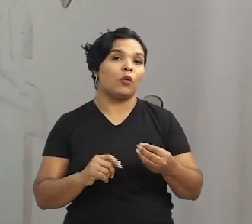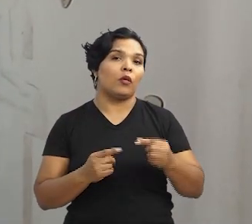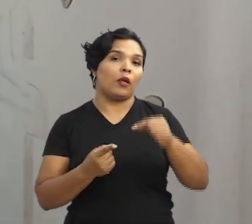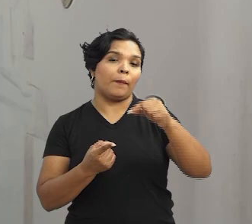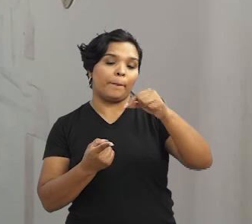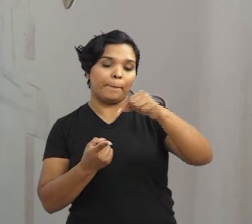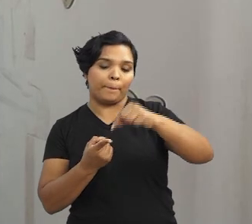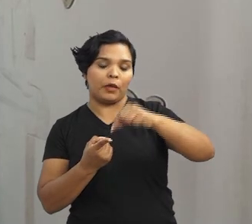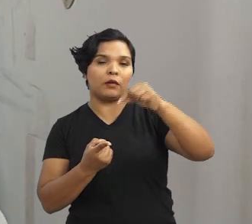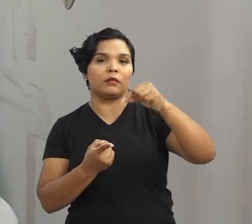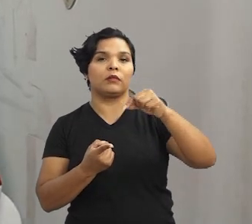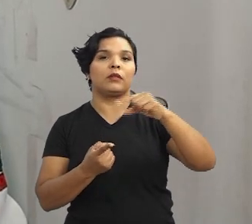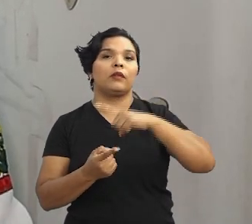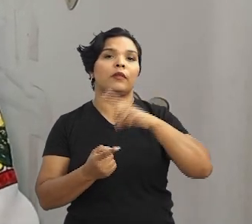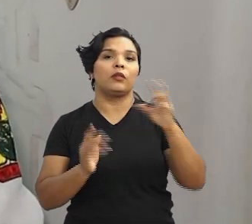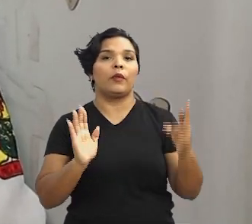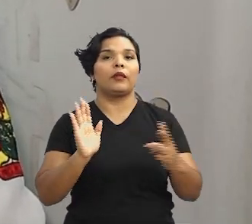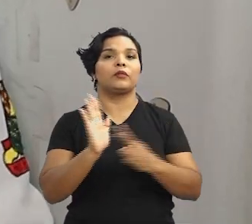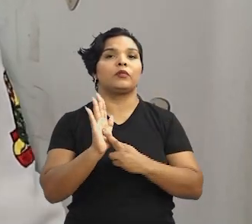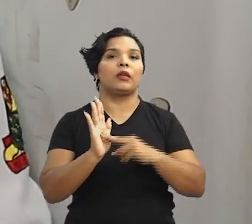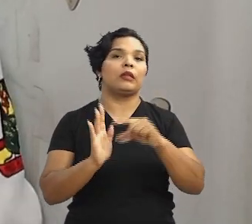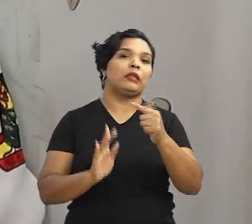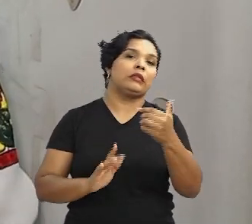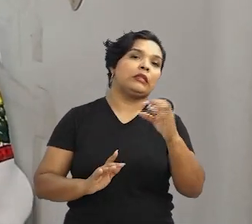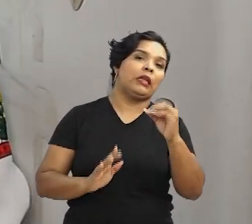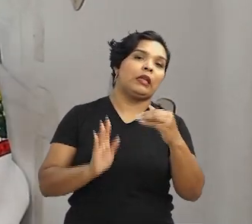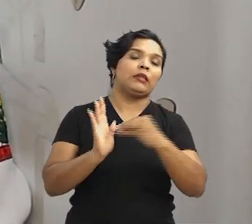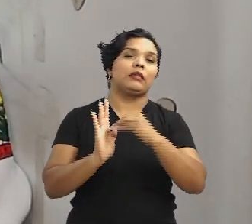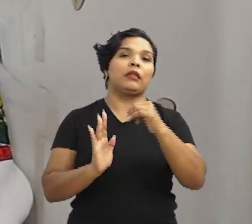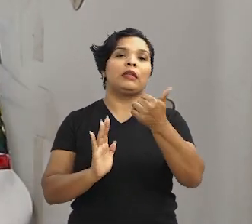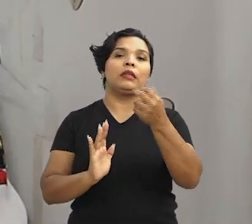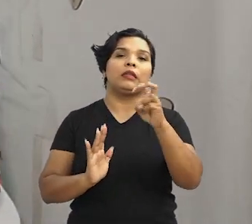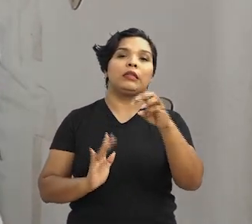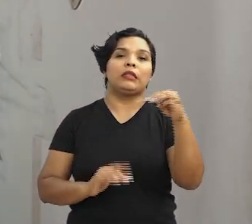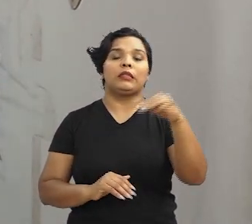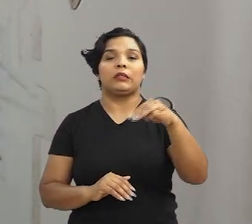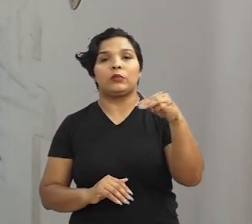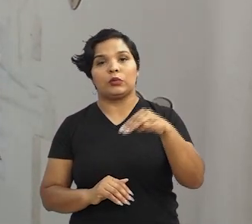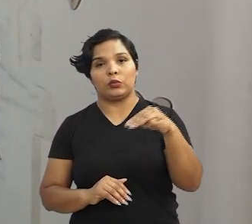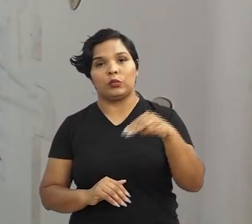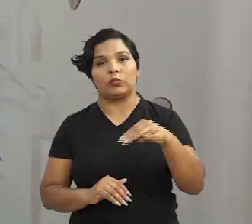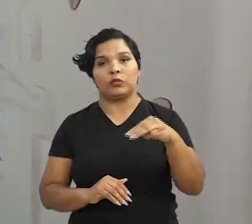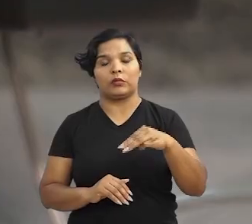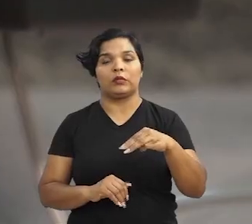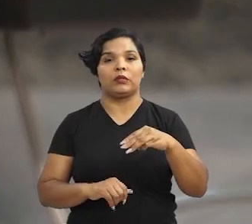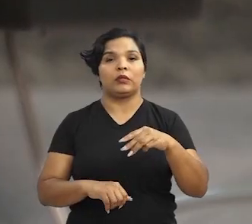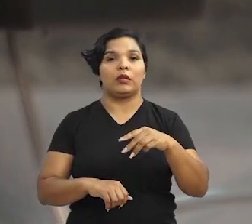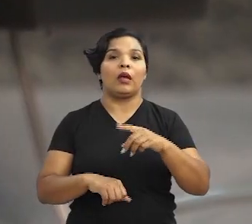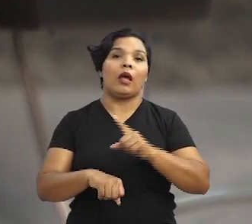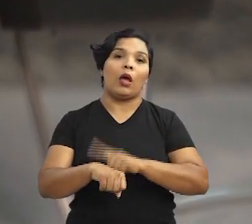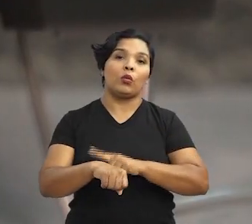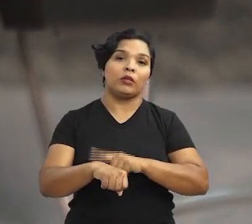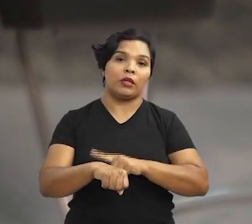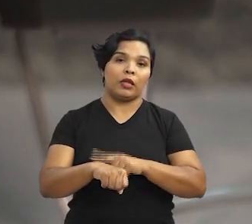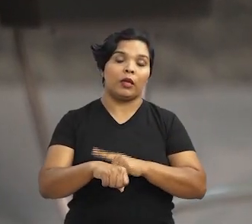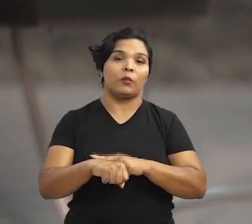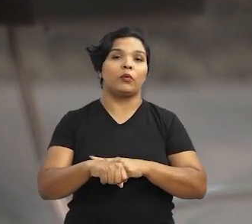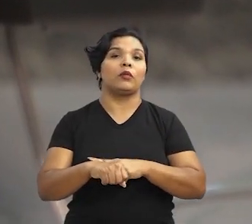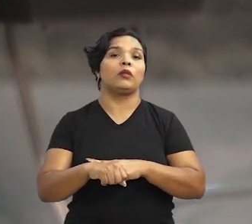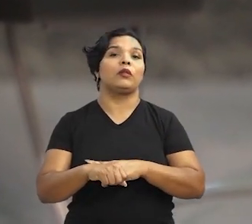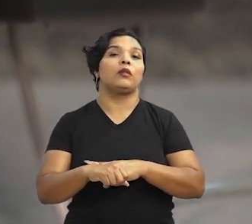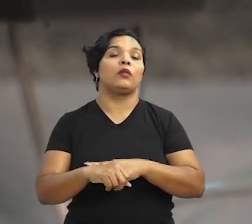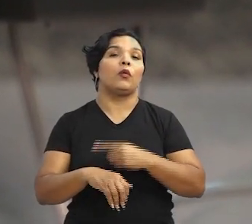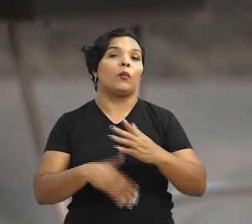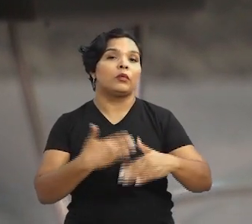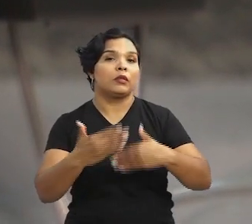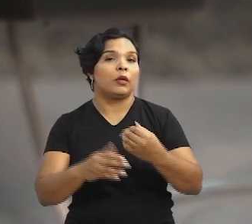colocar lá uma gota de sangue e vai ter o resultado em torno de 10 a 15 minutos. Então, esse é o tempo para você processar e o